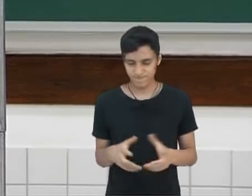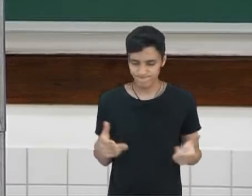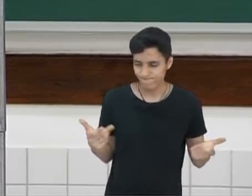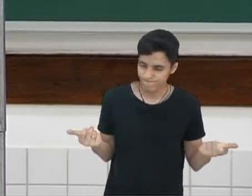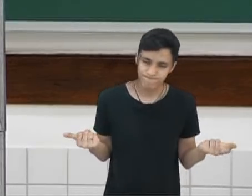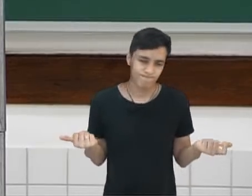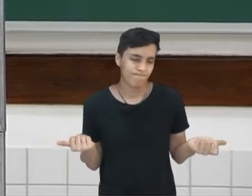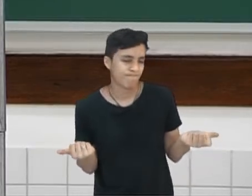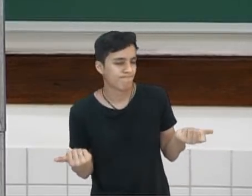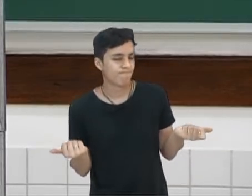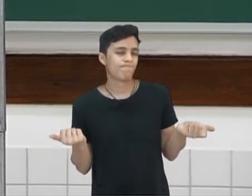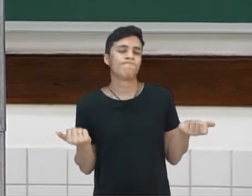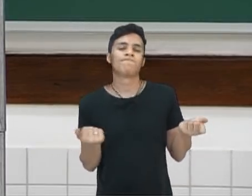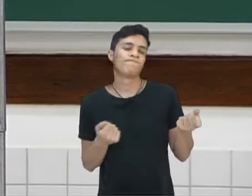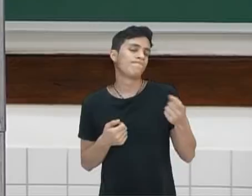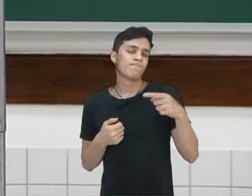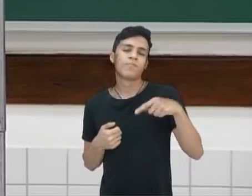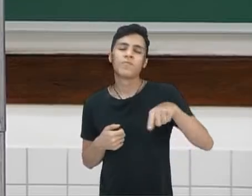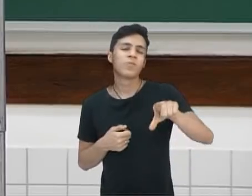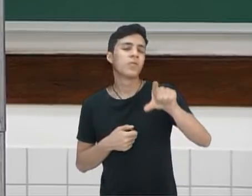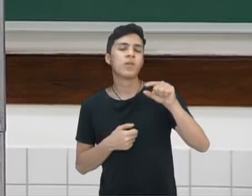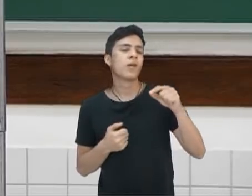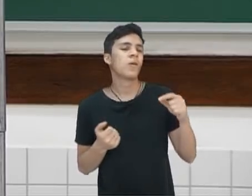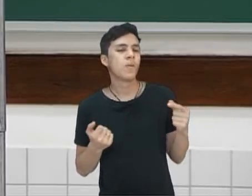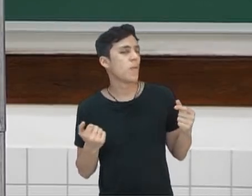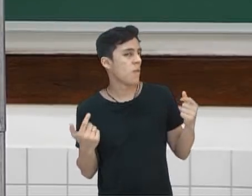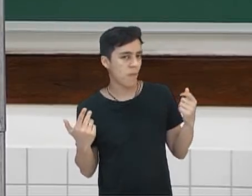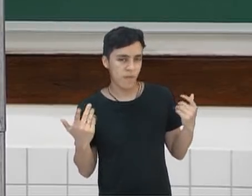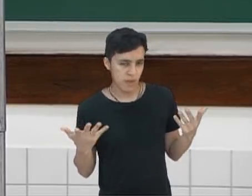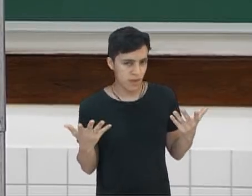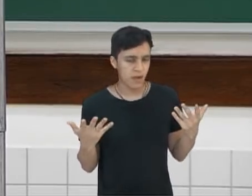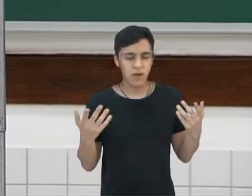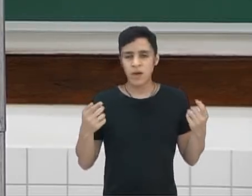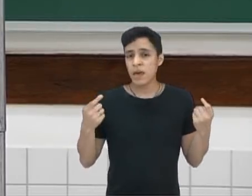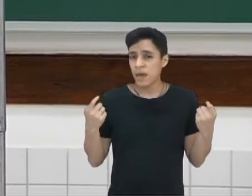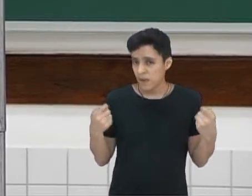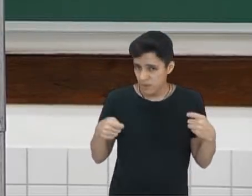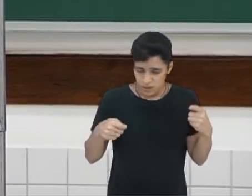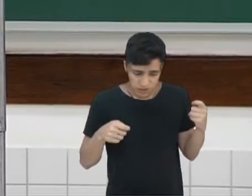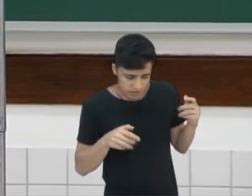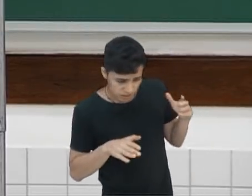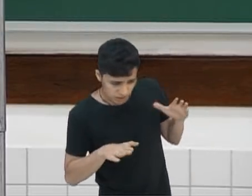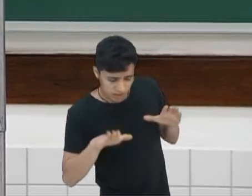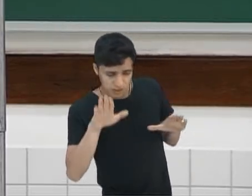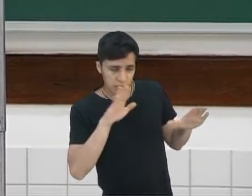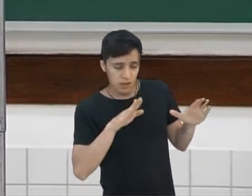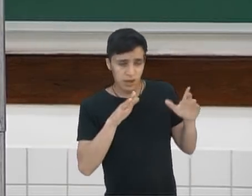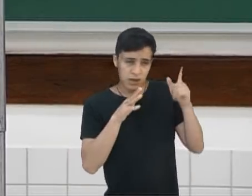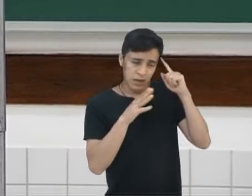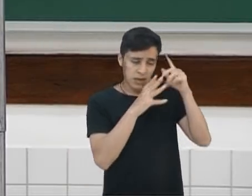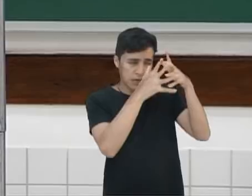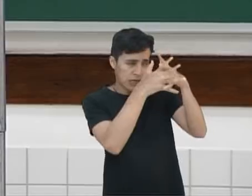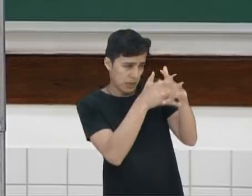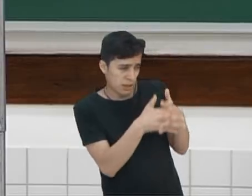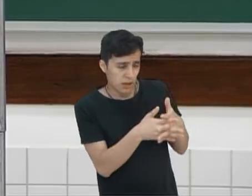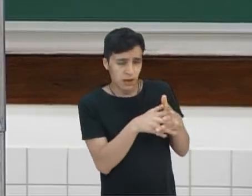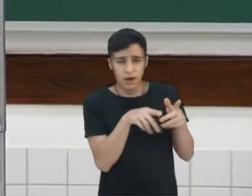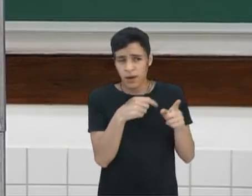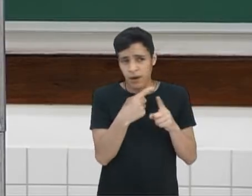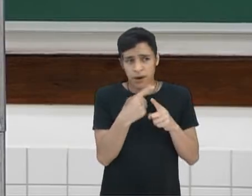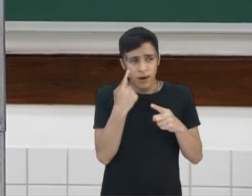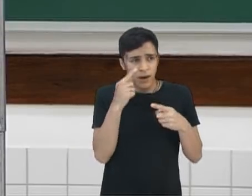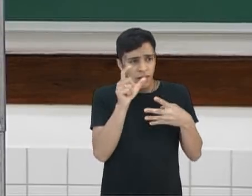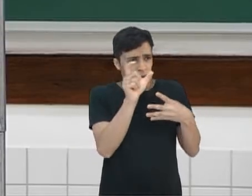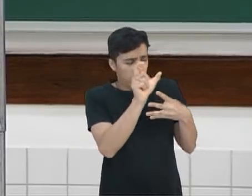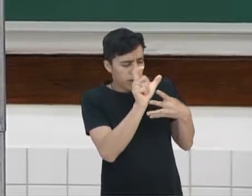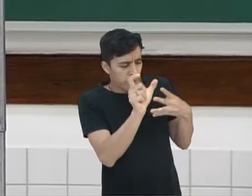Muito bem, qual foi a opção que você escolheu? Então, tem que tomar cuidado para não confundir, né? Porque todas essas palavrinhas, elas